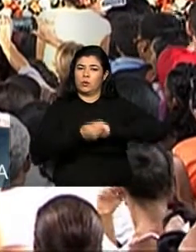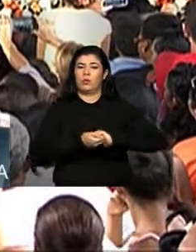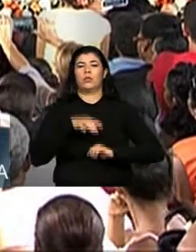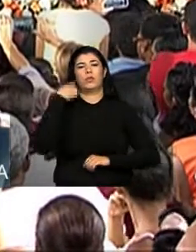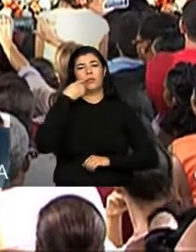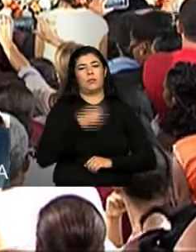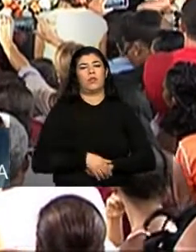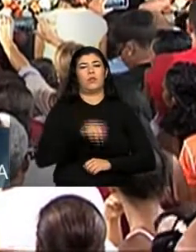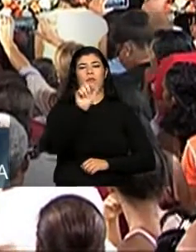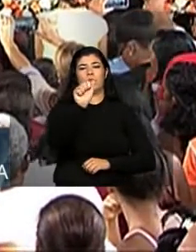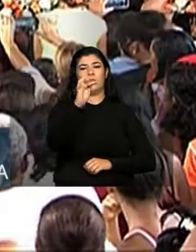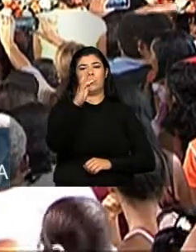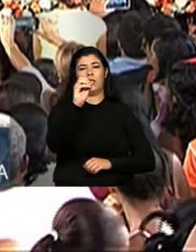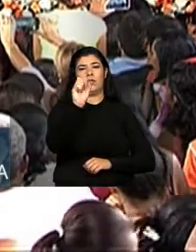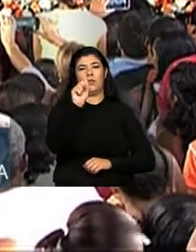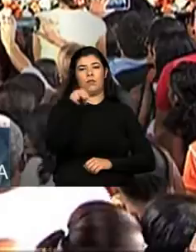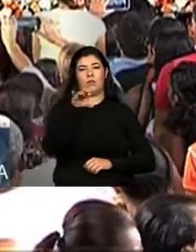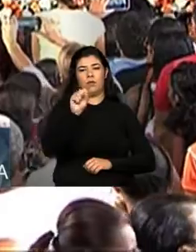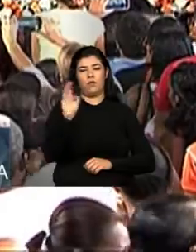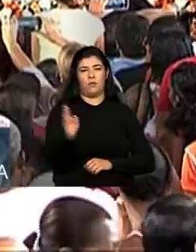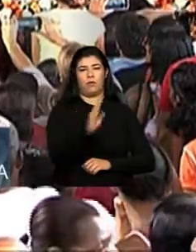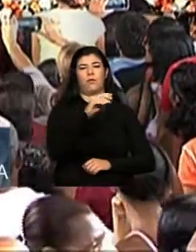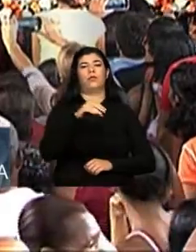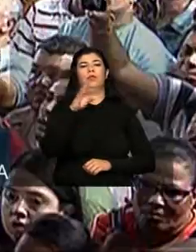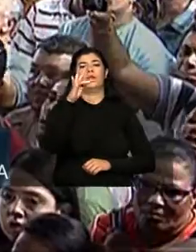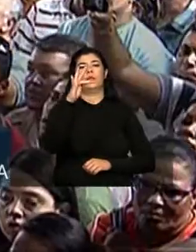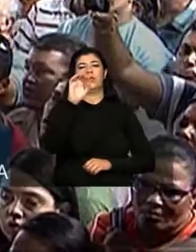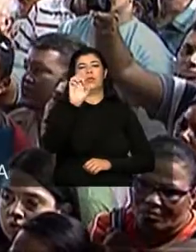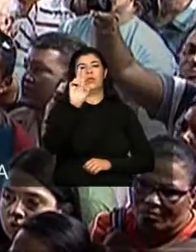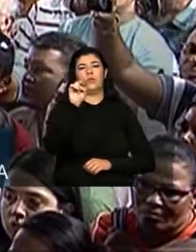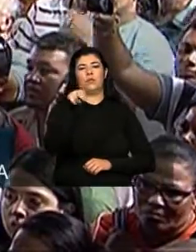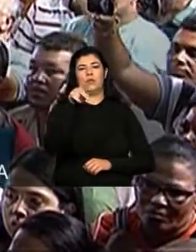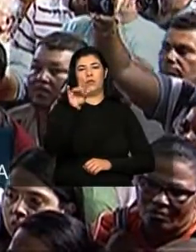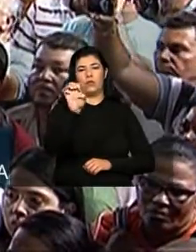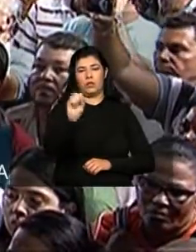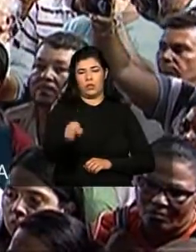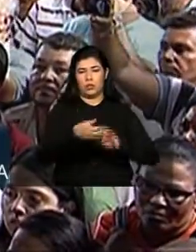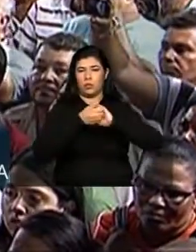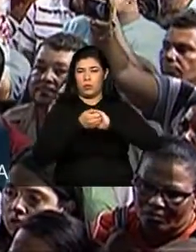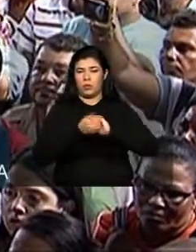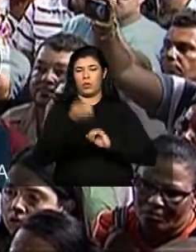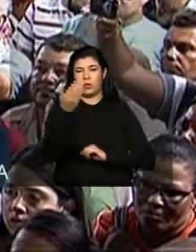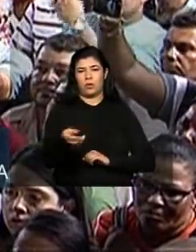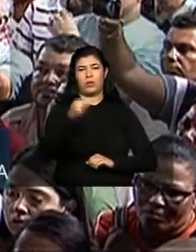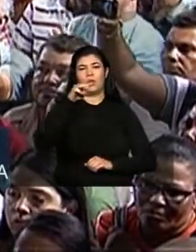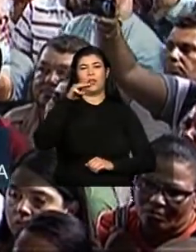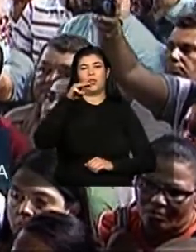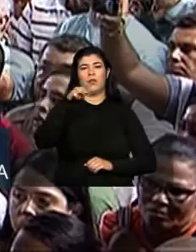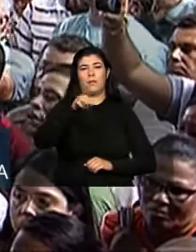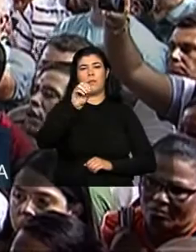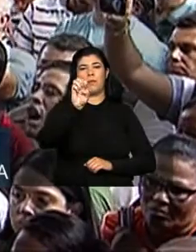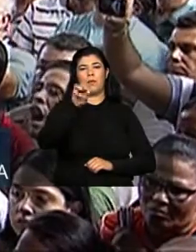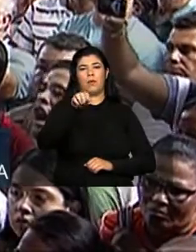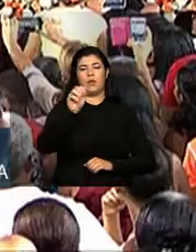Florence e o Fernando Torres, dirigi um cumprimento muito especial ao Fernando Torres, a Moema Gramacho, Valmir